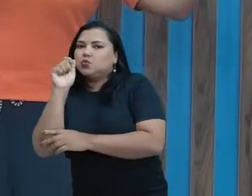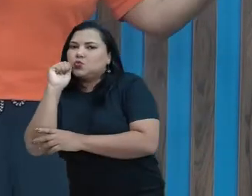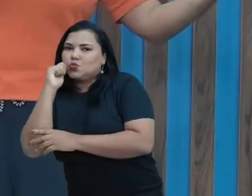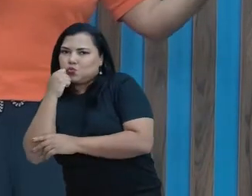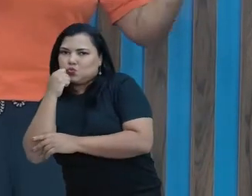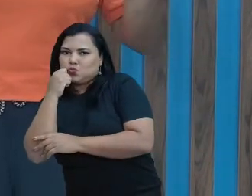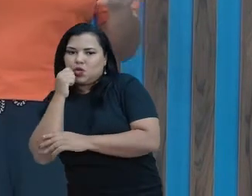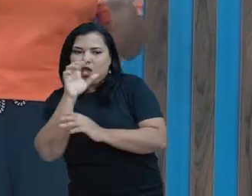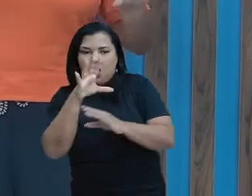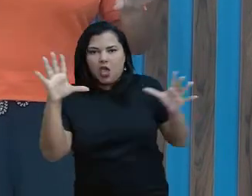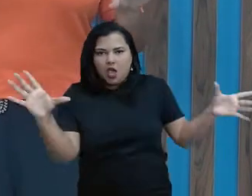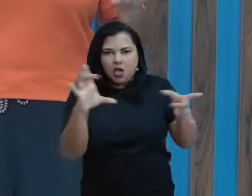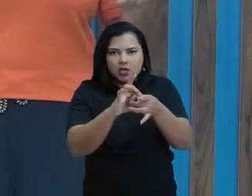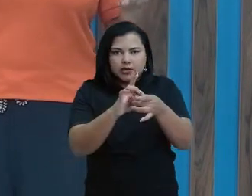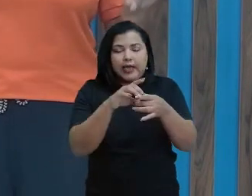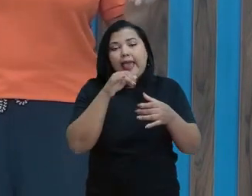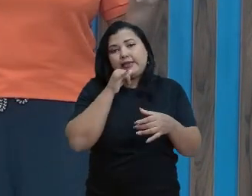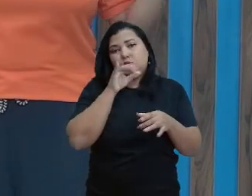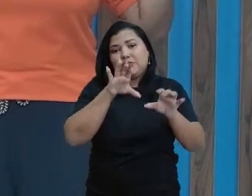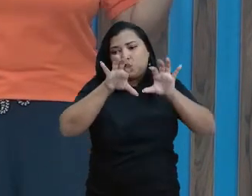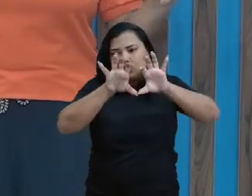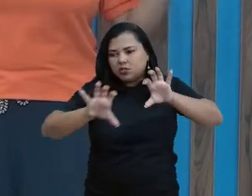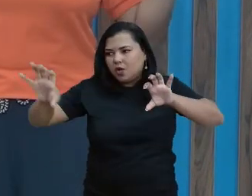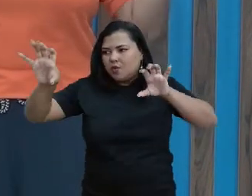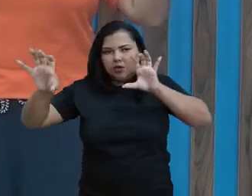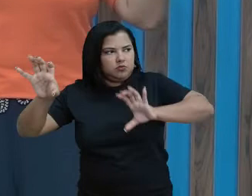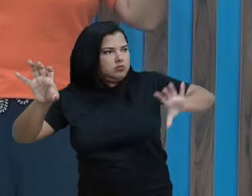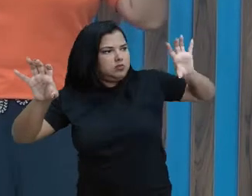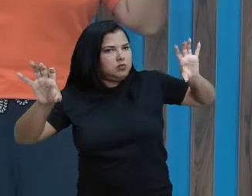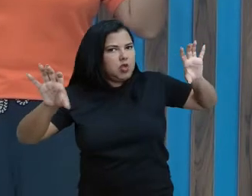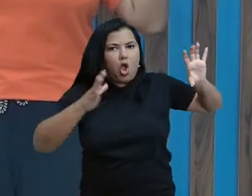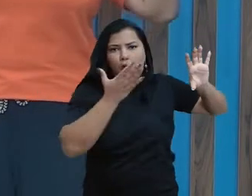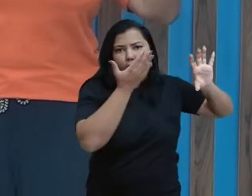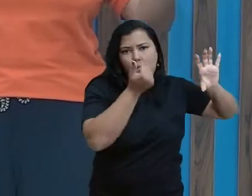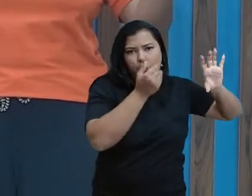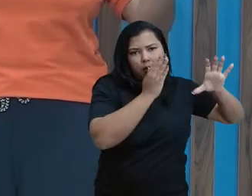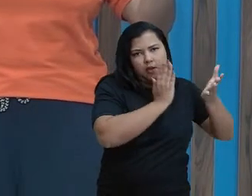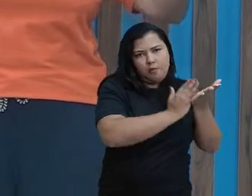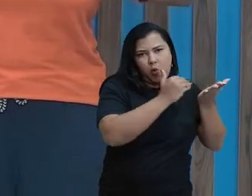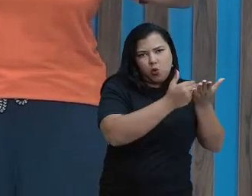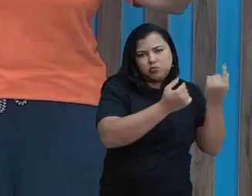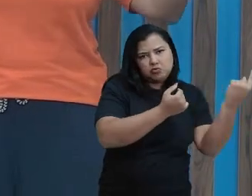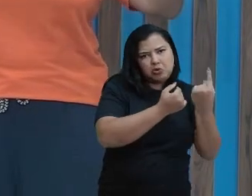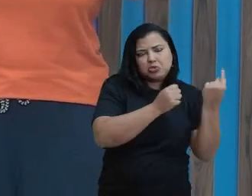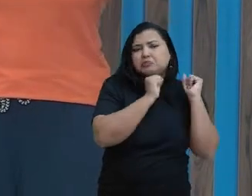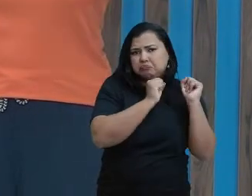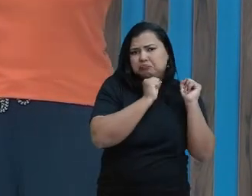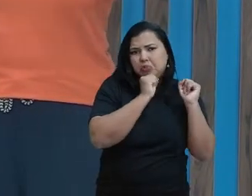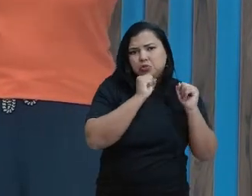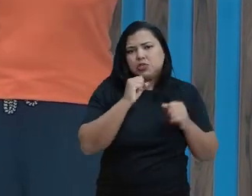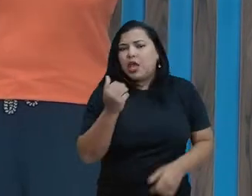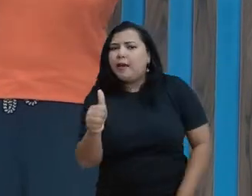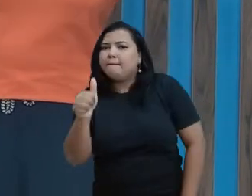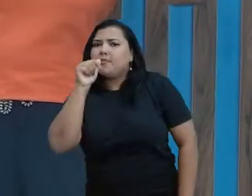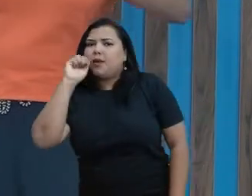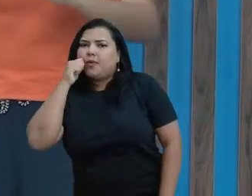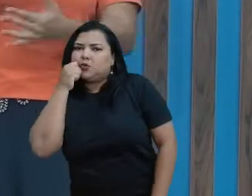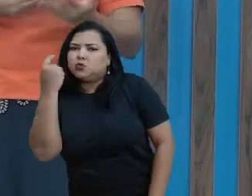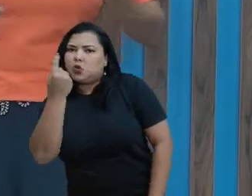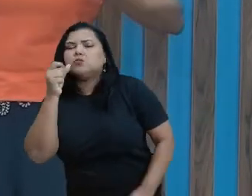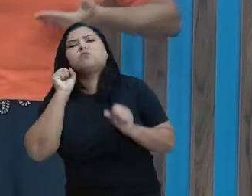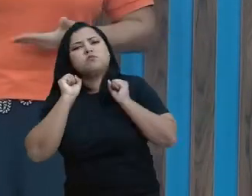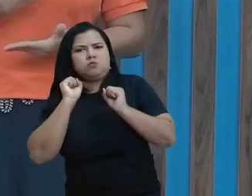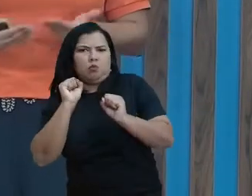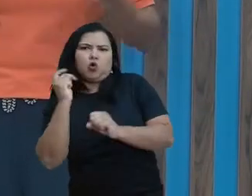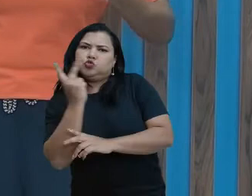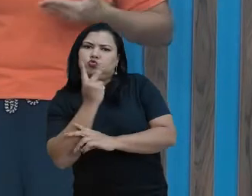comi bolo e bebi suco, eu tenho orações que são o quê? Suficientes, sozinhas. Relacionadas por